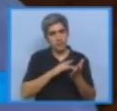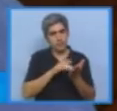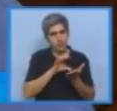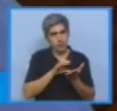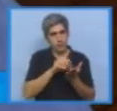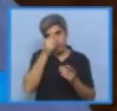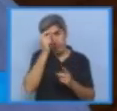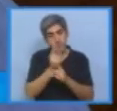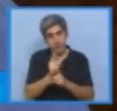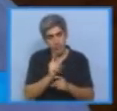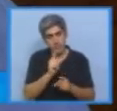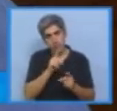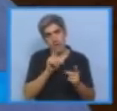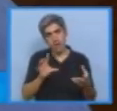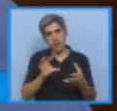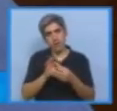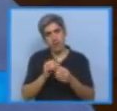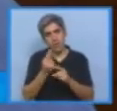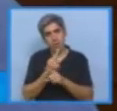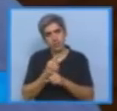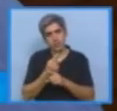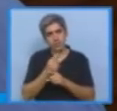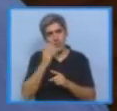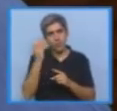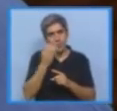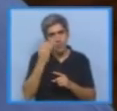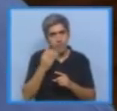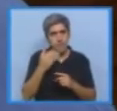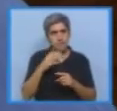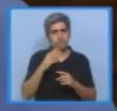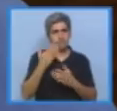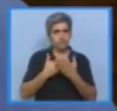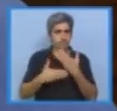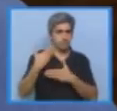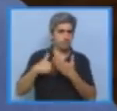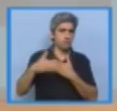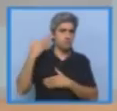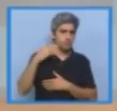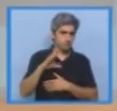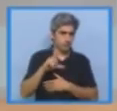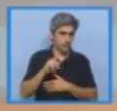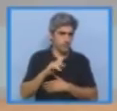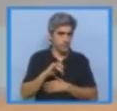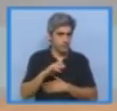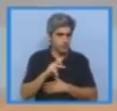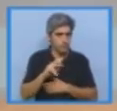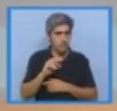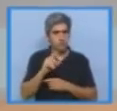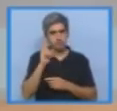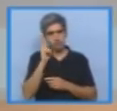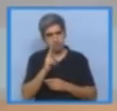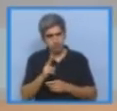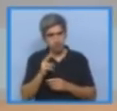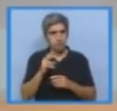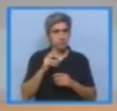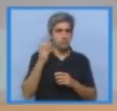ser o do domingo, ligá-lo a elementos quer da cultura mais clássica, da pintura, quer também a elementos da cultura pop,